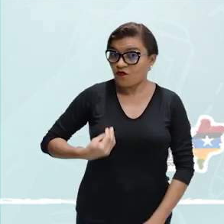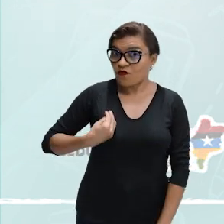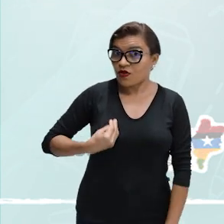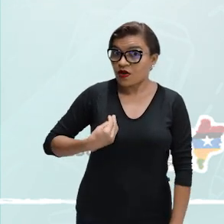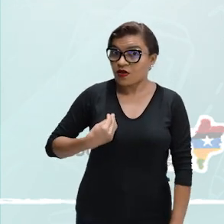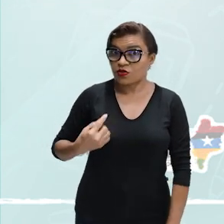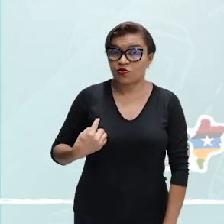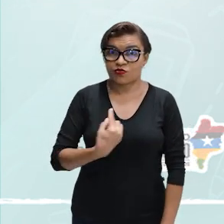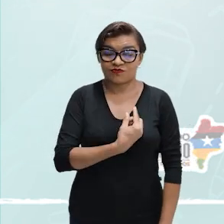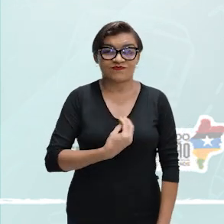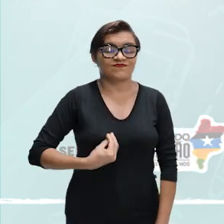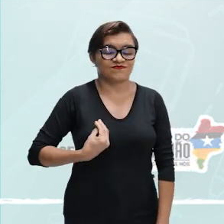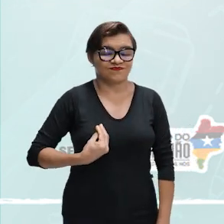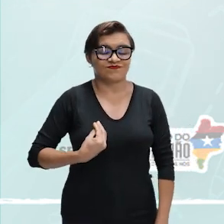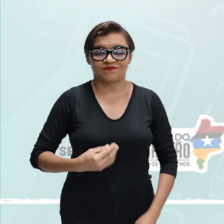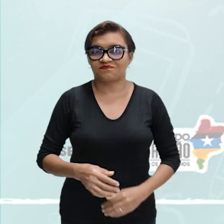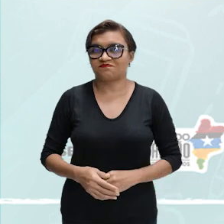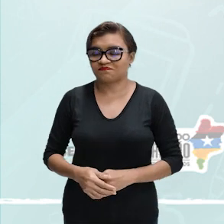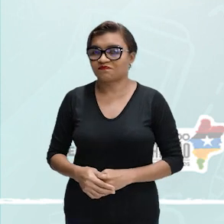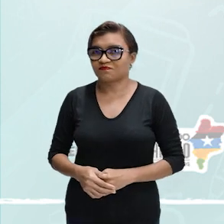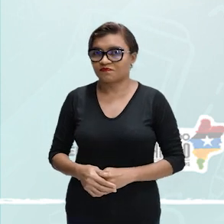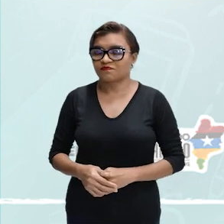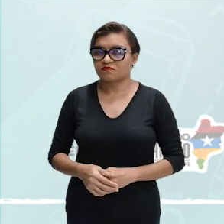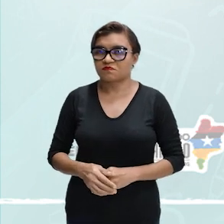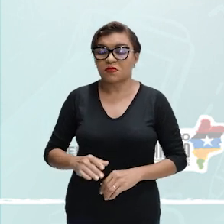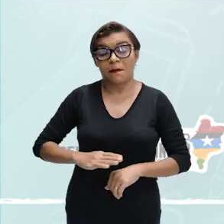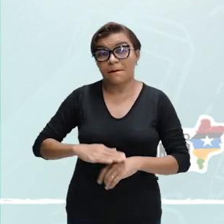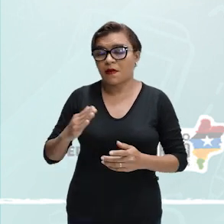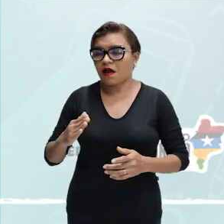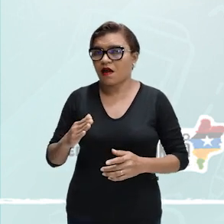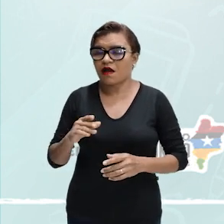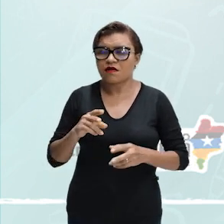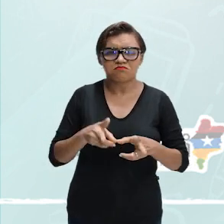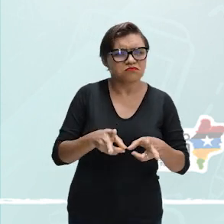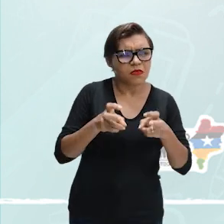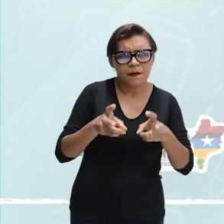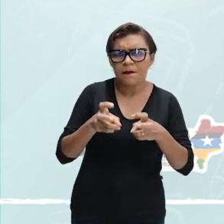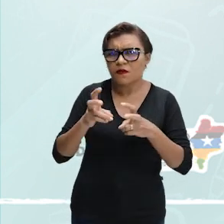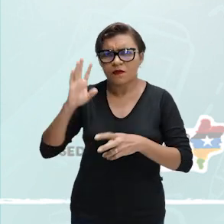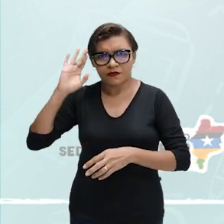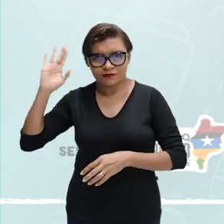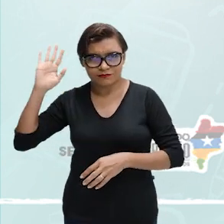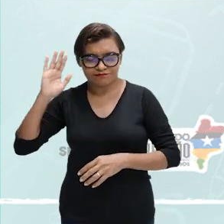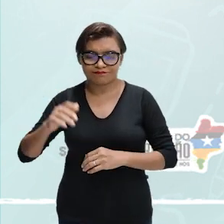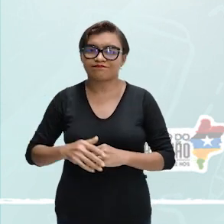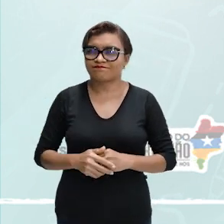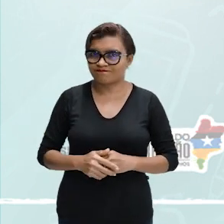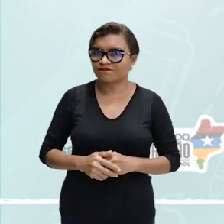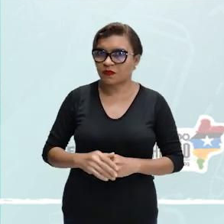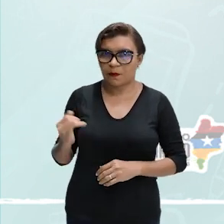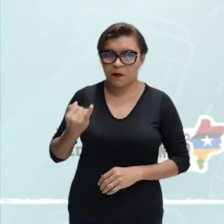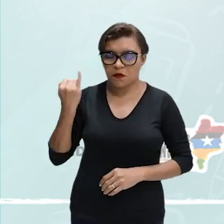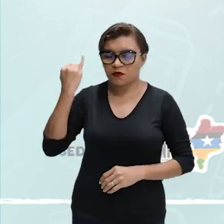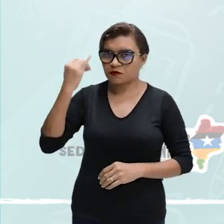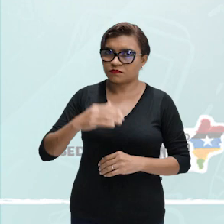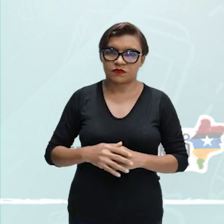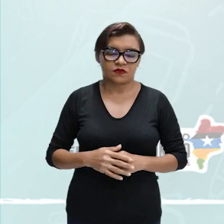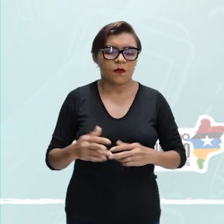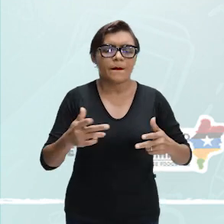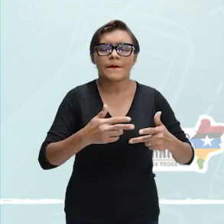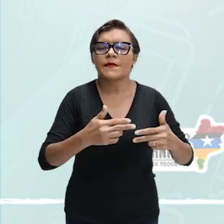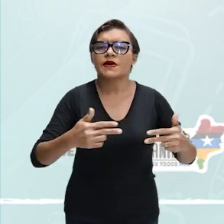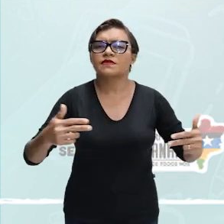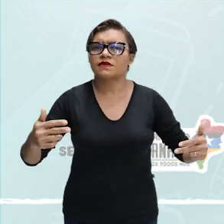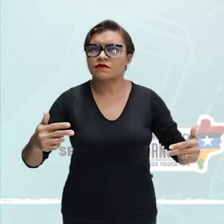mais do que a gente consiga observar ou imaginar, ok? Então, muitos desses materiais, eles